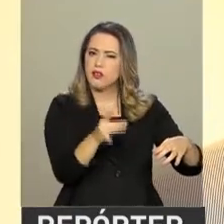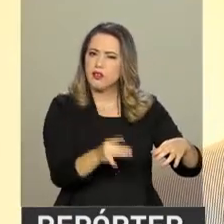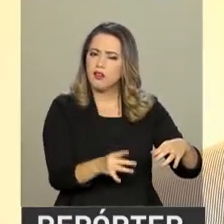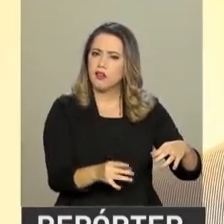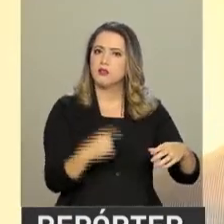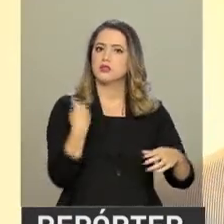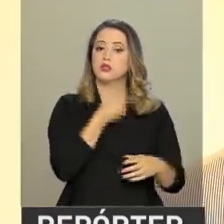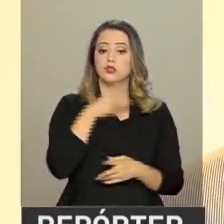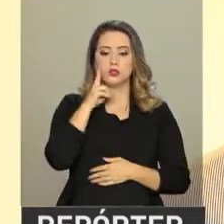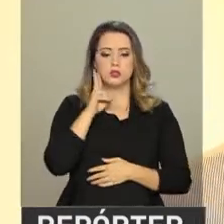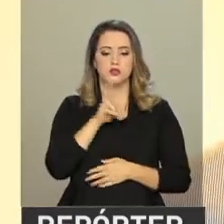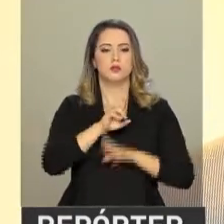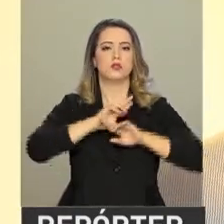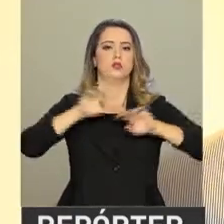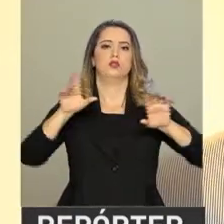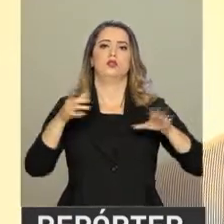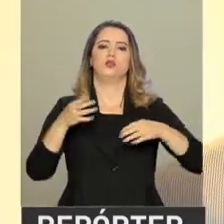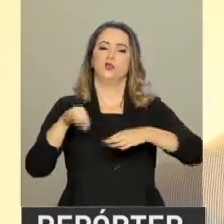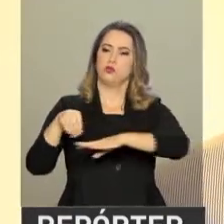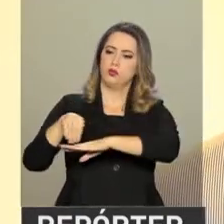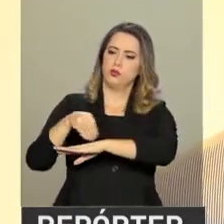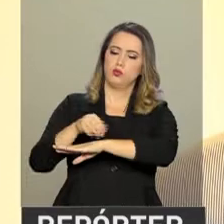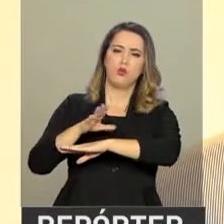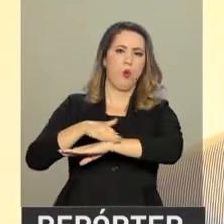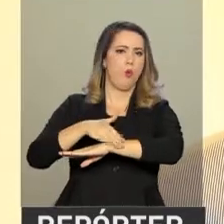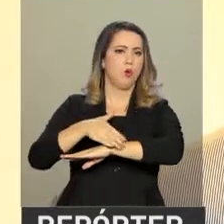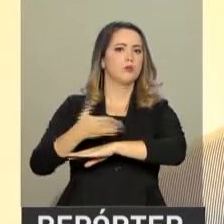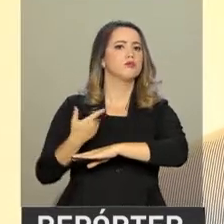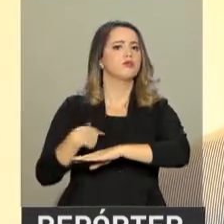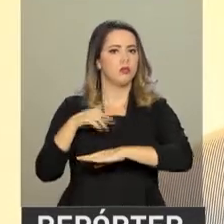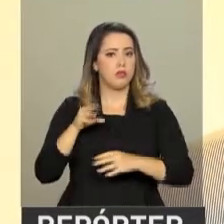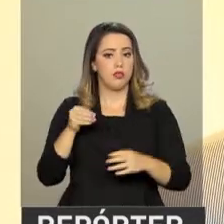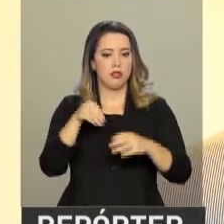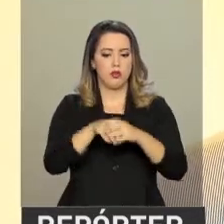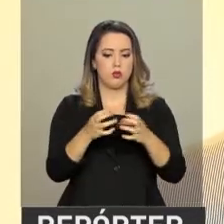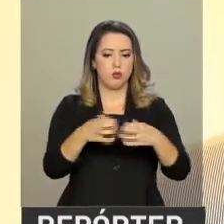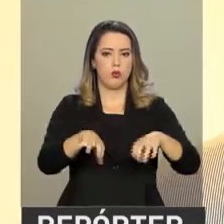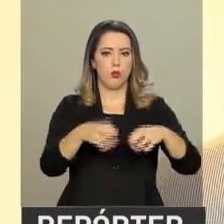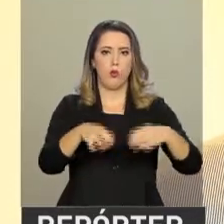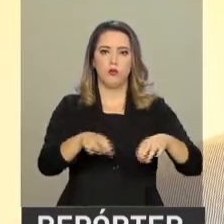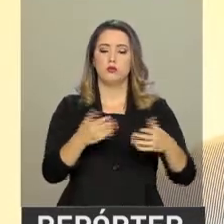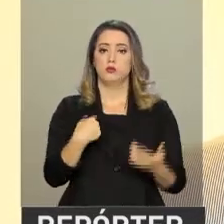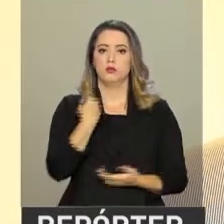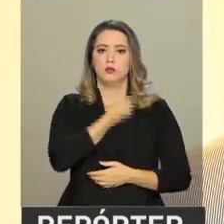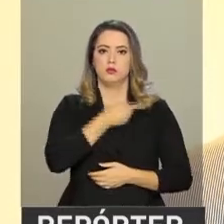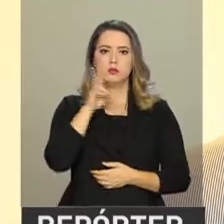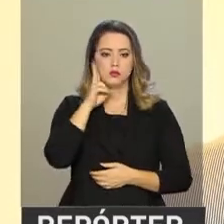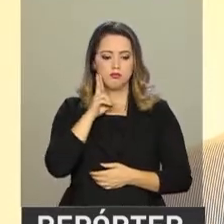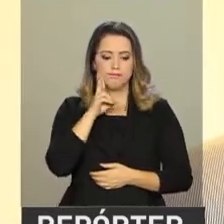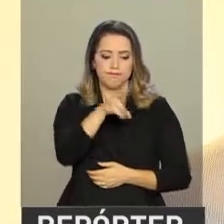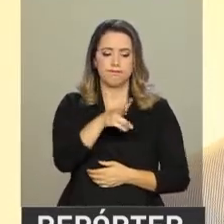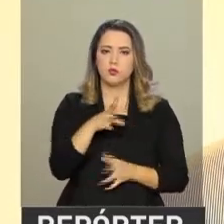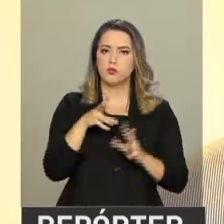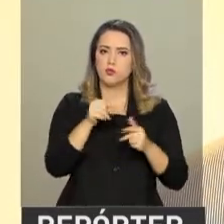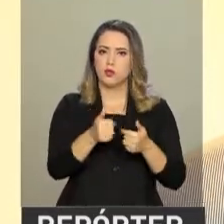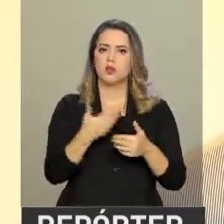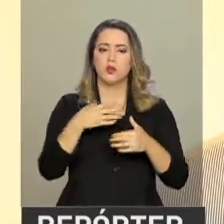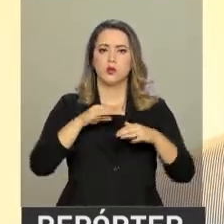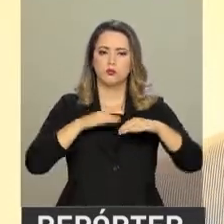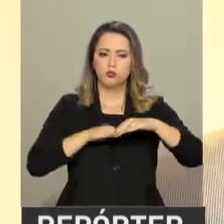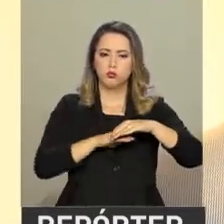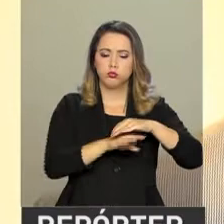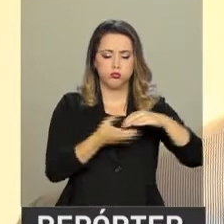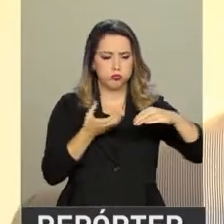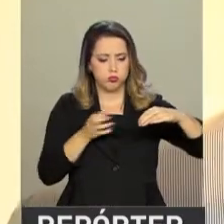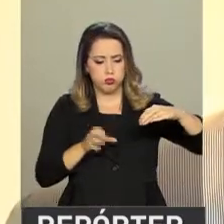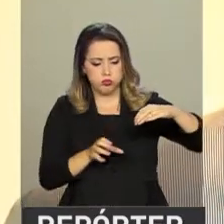as relações diferente só se lembram ainda dentro do ovo então nós utilizamos a tomografia computadorizada e nós descobrimos que o